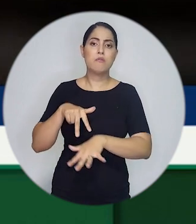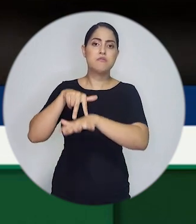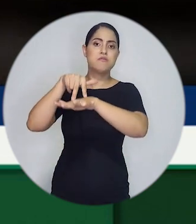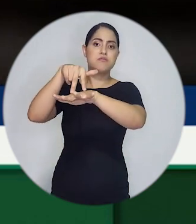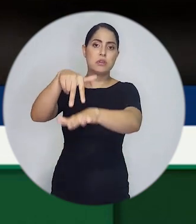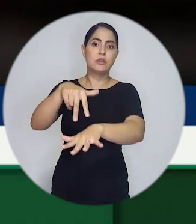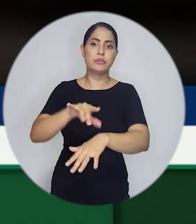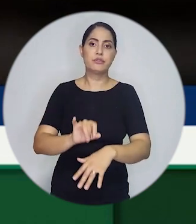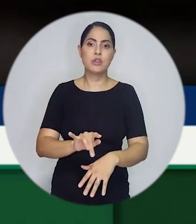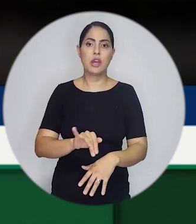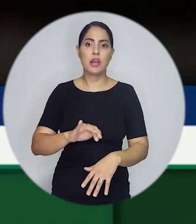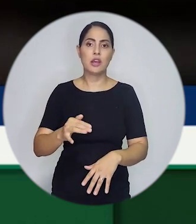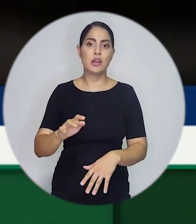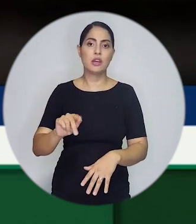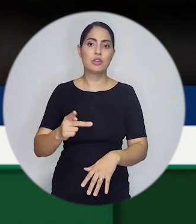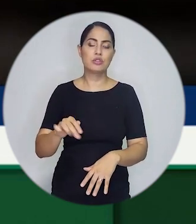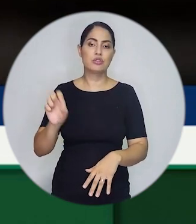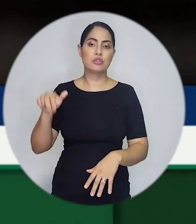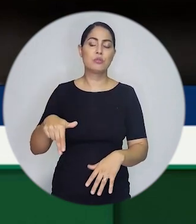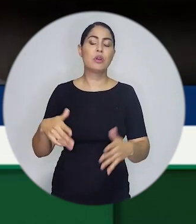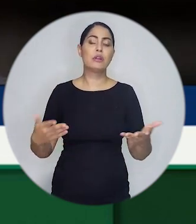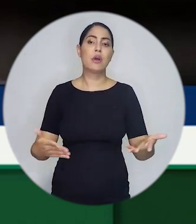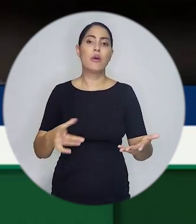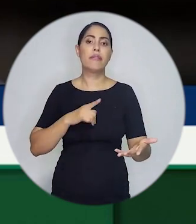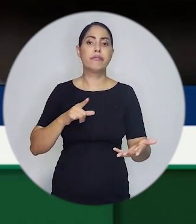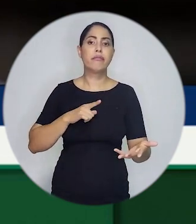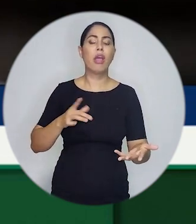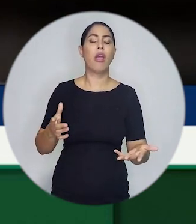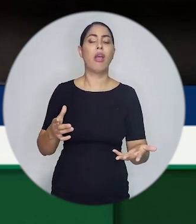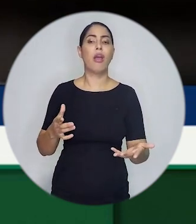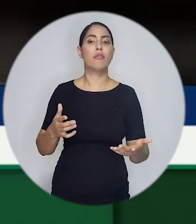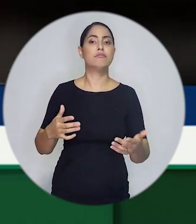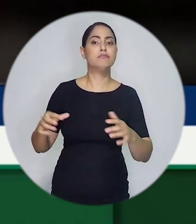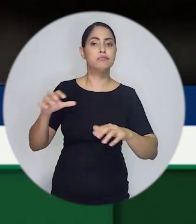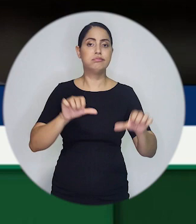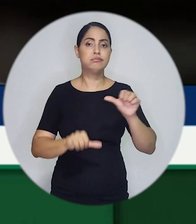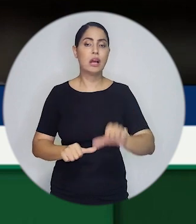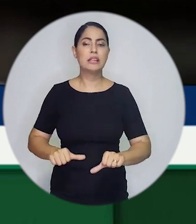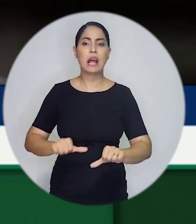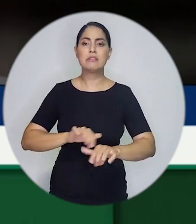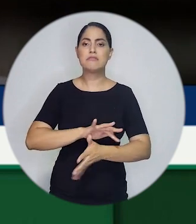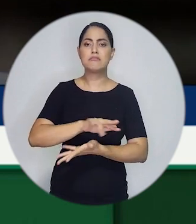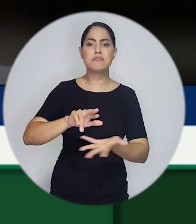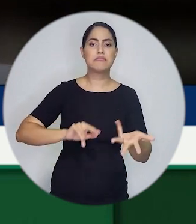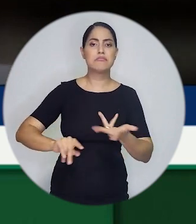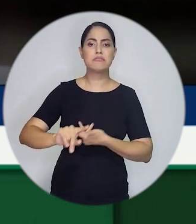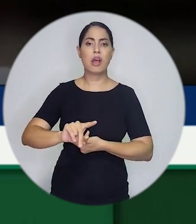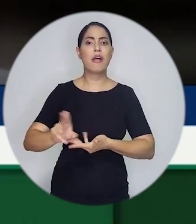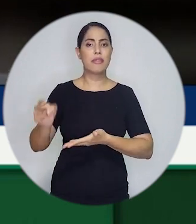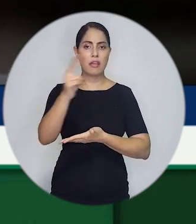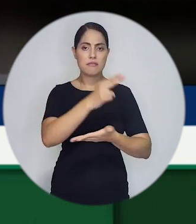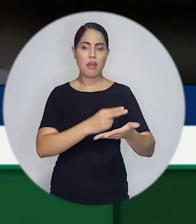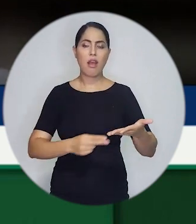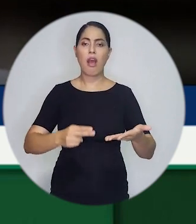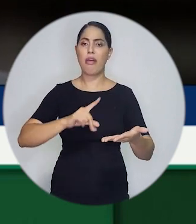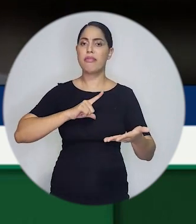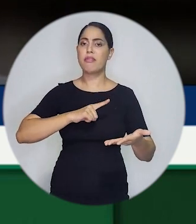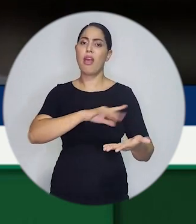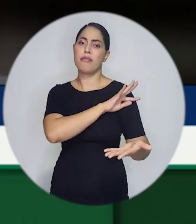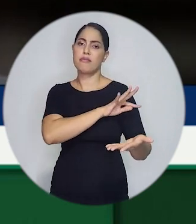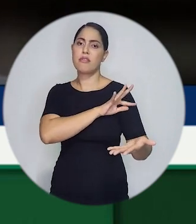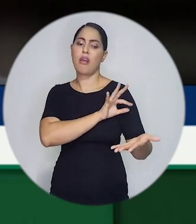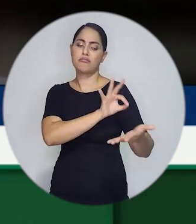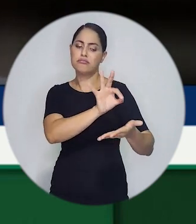né? Então, o tributo se presta tranquilamente a isso. As PECs estão muito bem desenhadas, tecnicamente